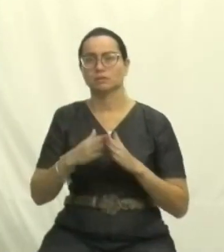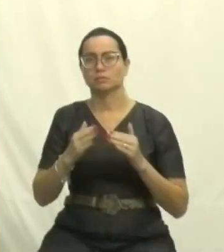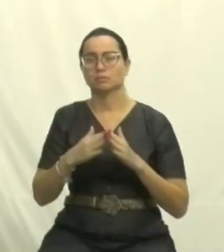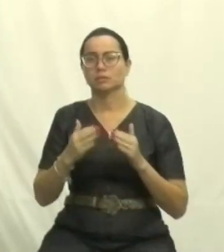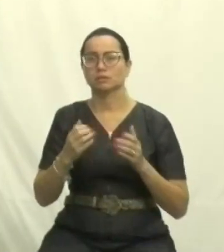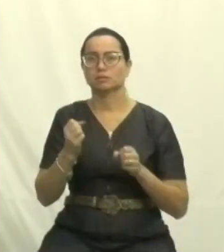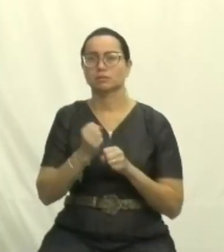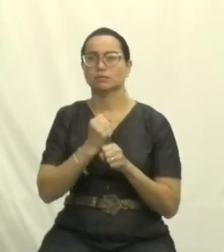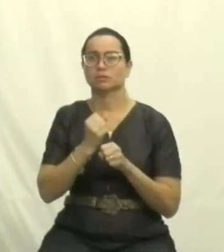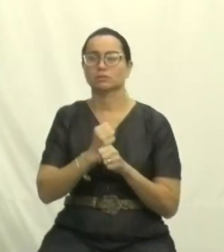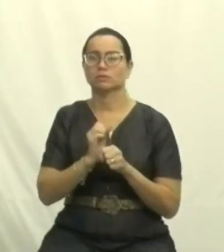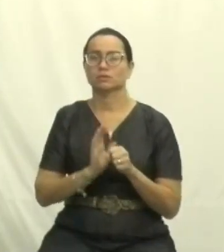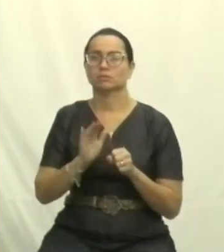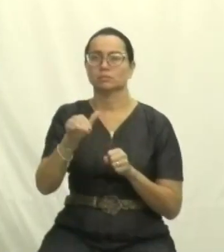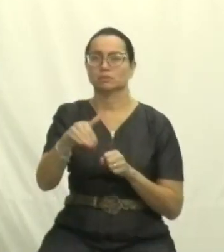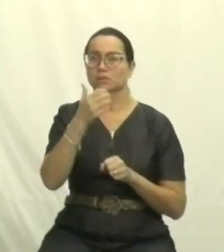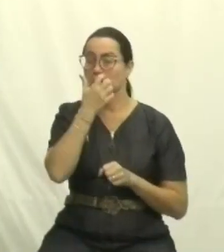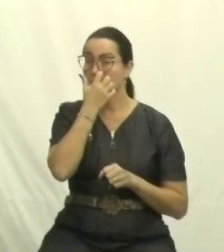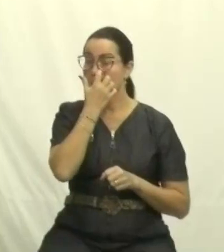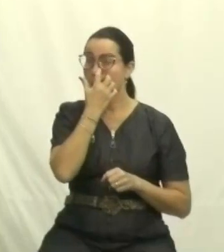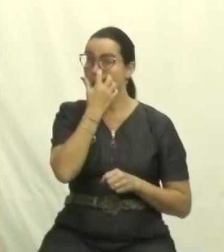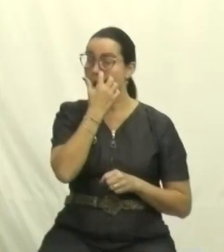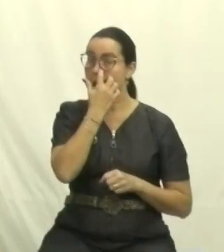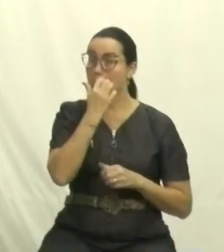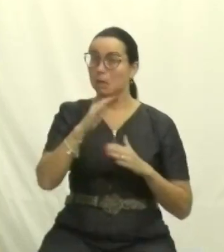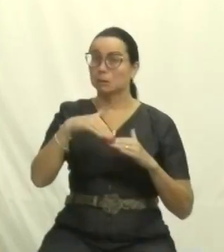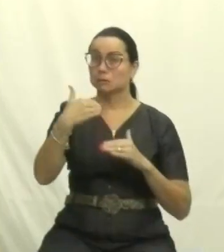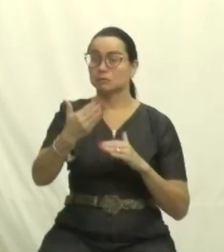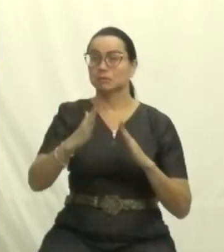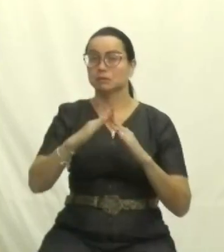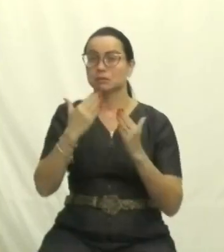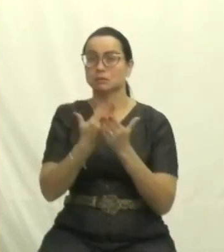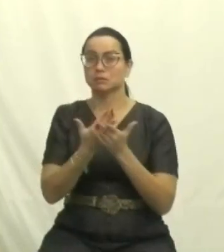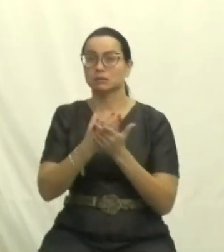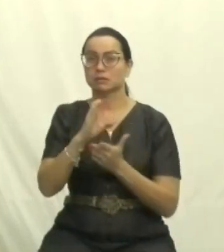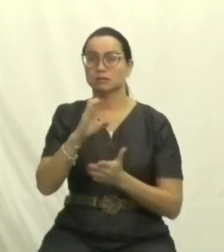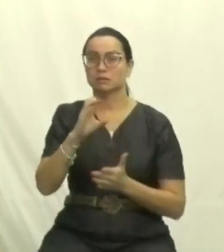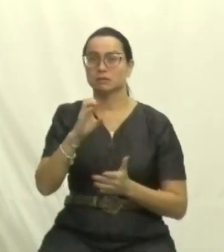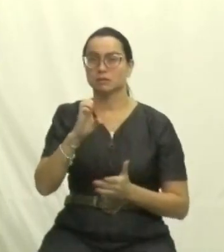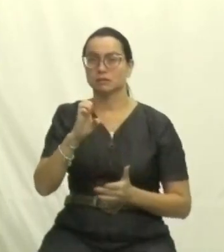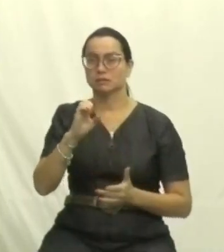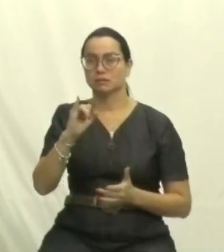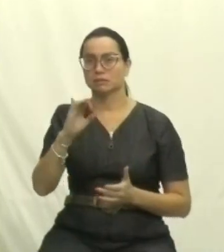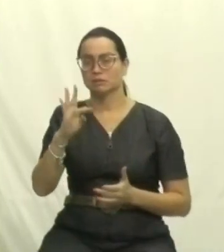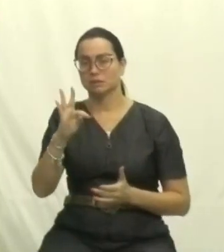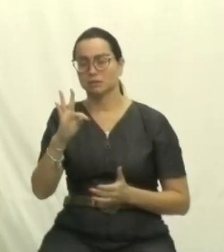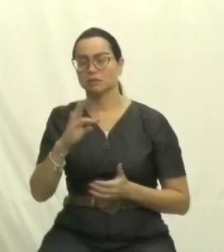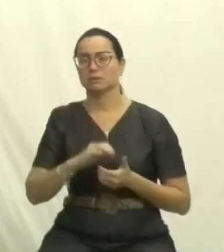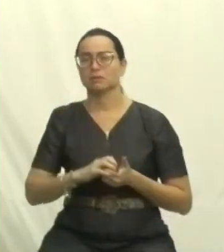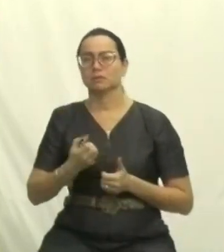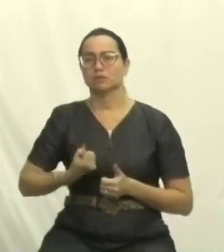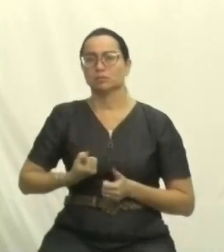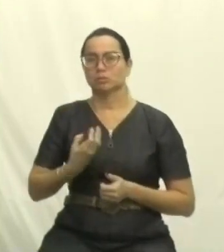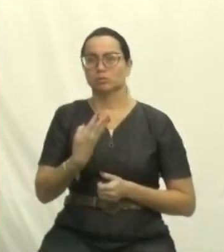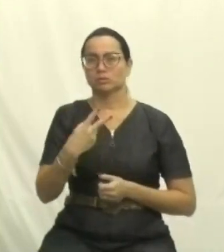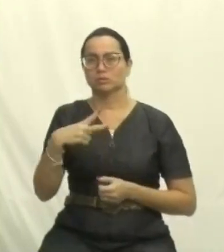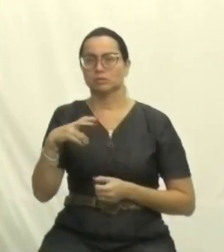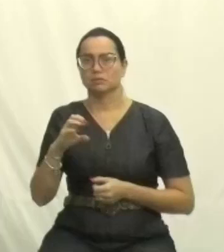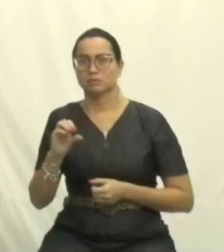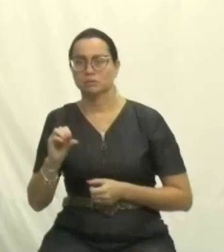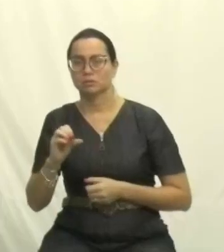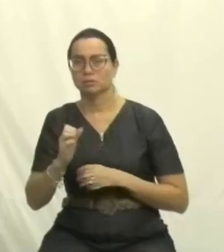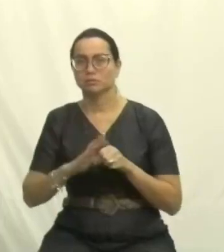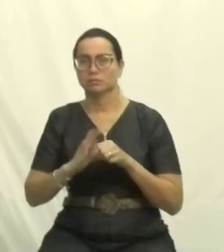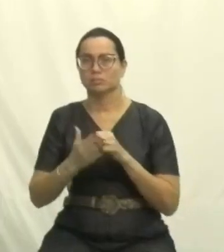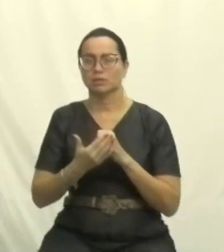Avenida Carlos Pinto Sampaio, de fronte à Escola Ceite e a Marci, número 459, bairro